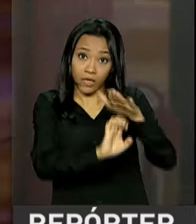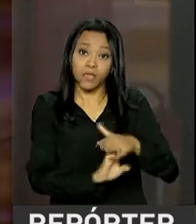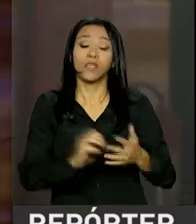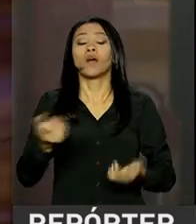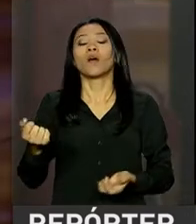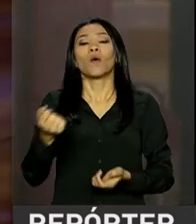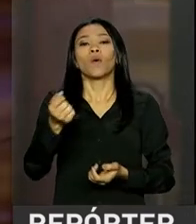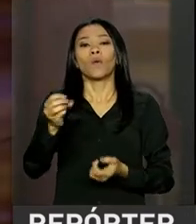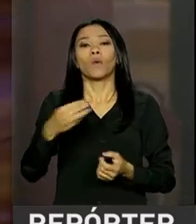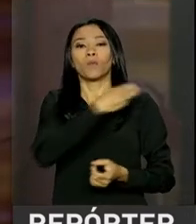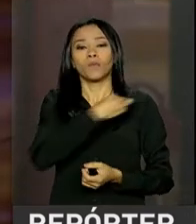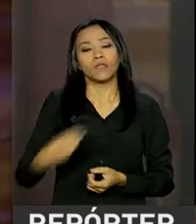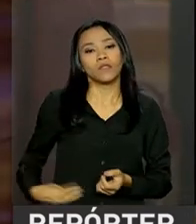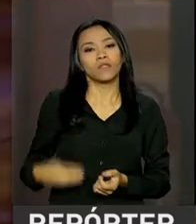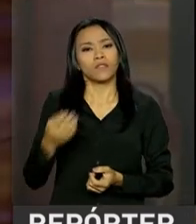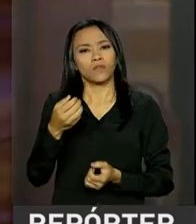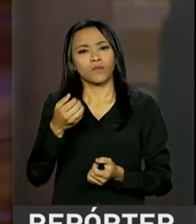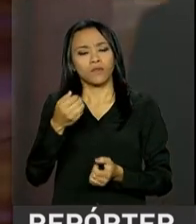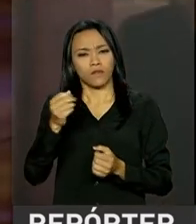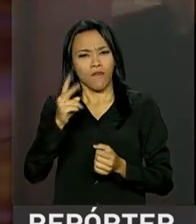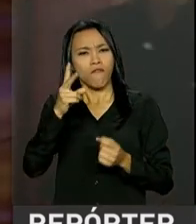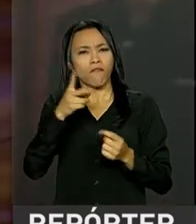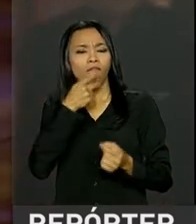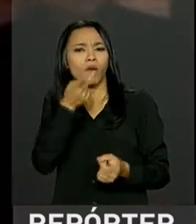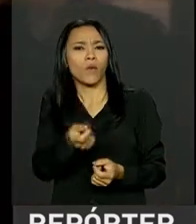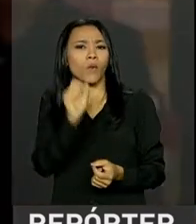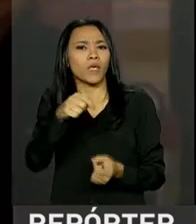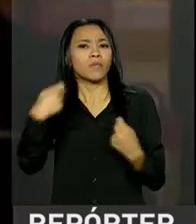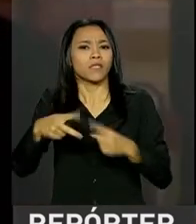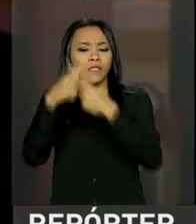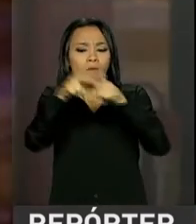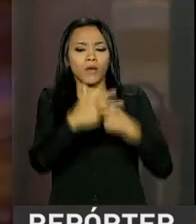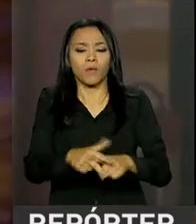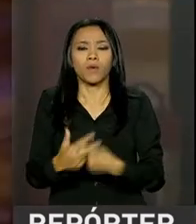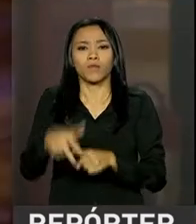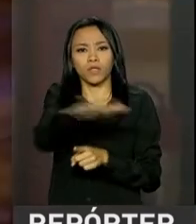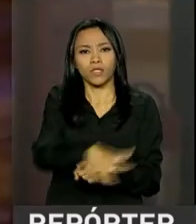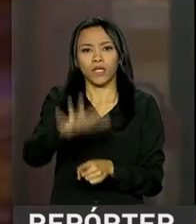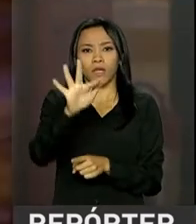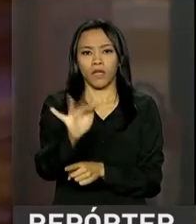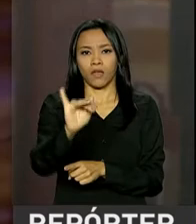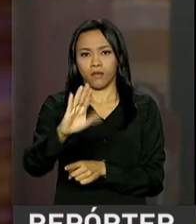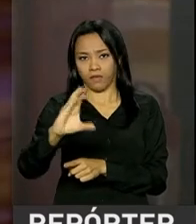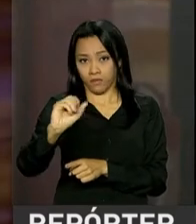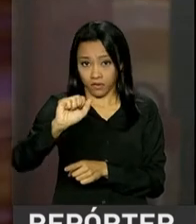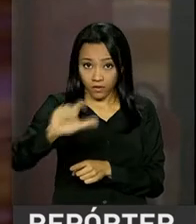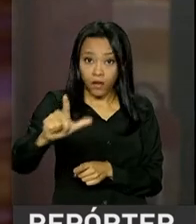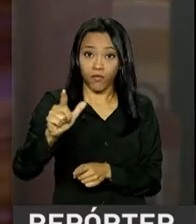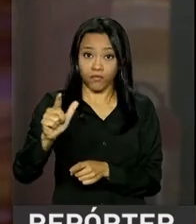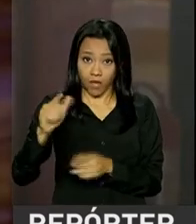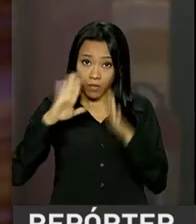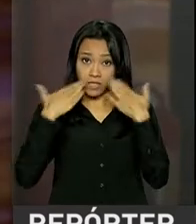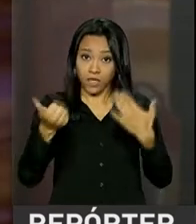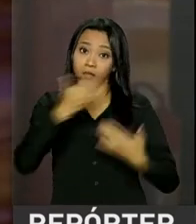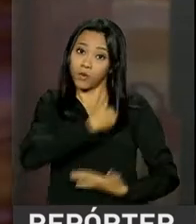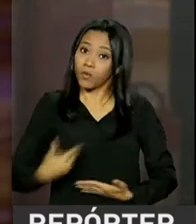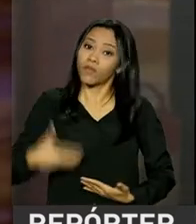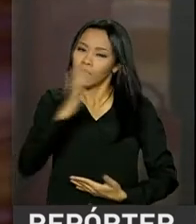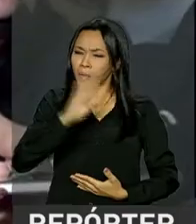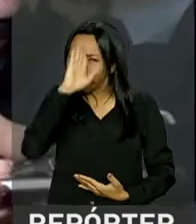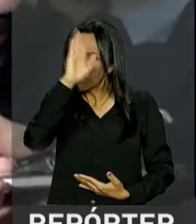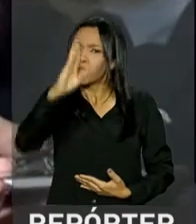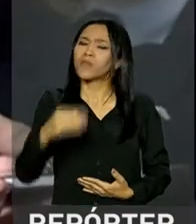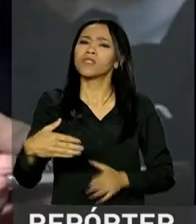reafirmou a necessidade do ajuste fiscal com a aprovação das reformas apresentadas pelo governo federal, principalmente a da